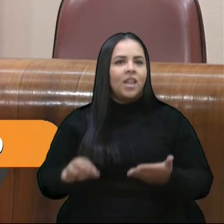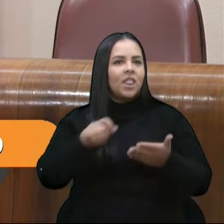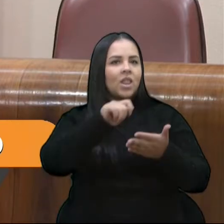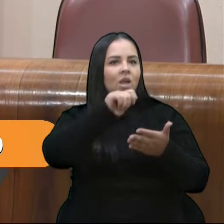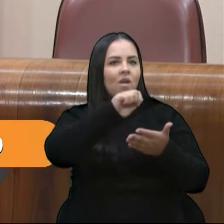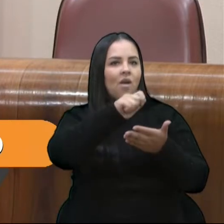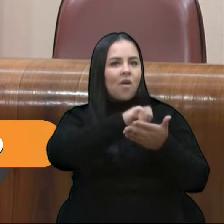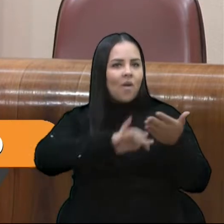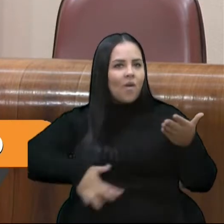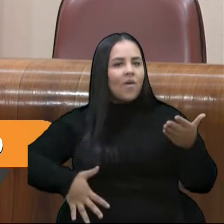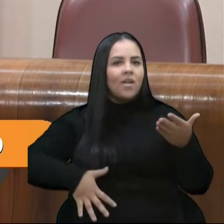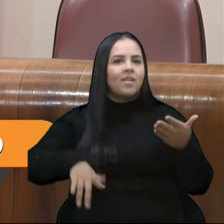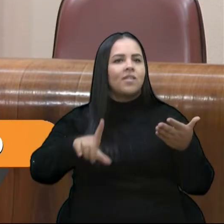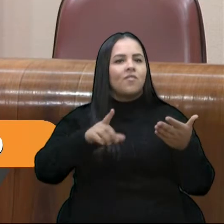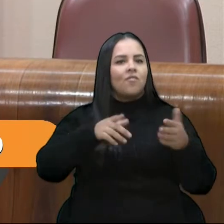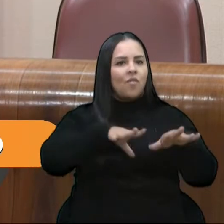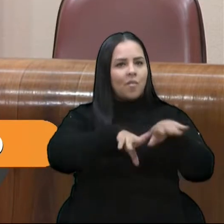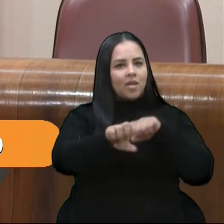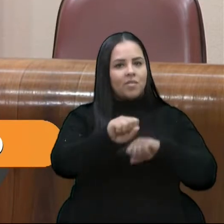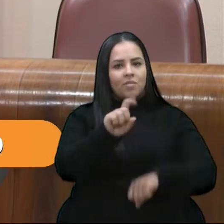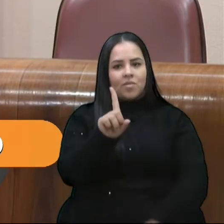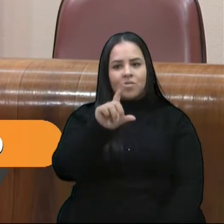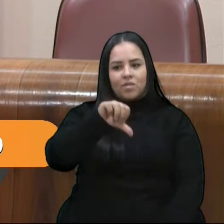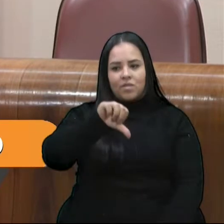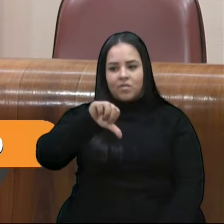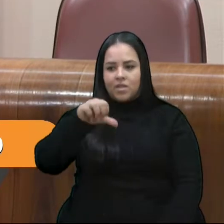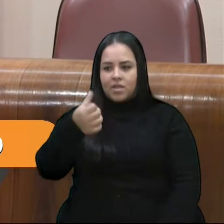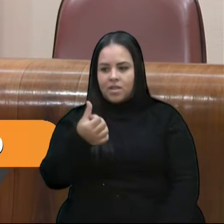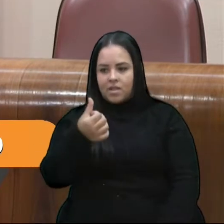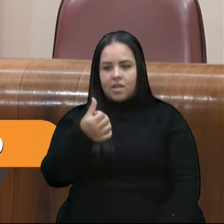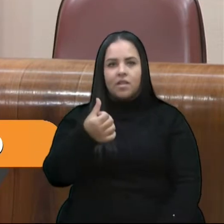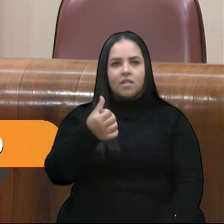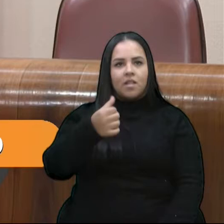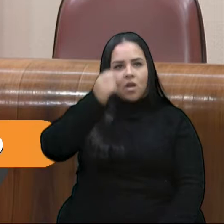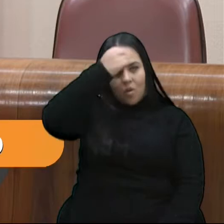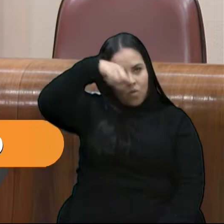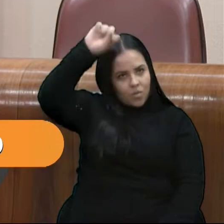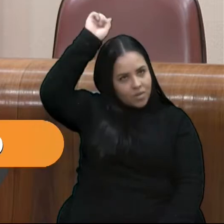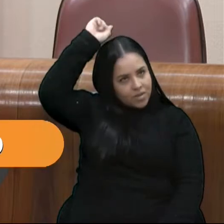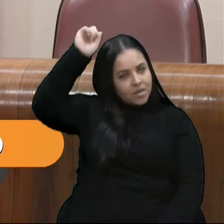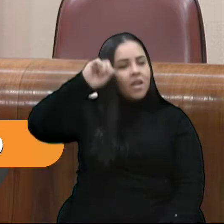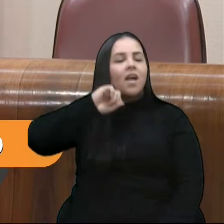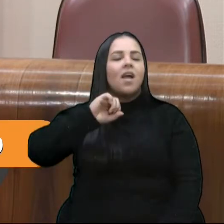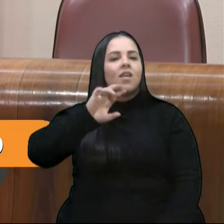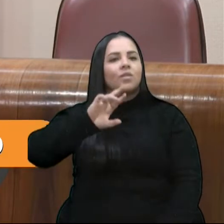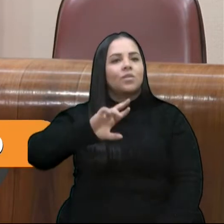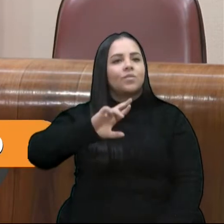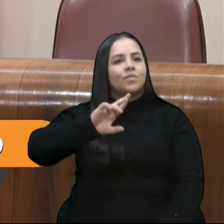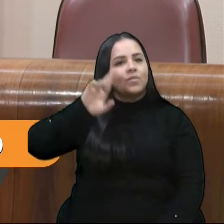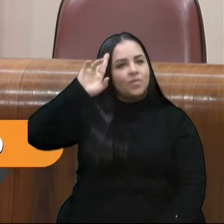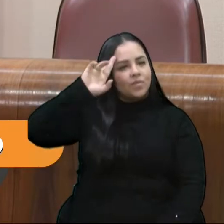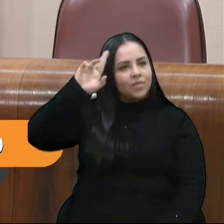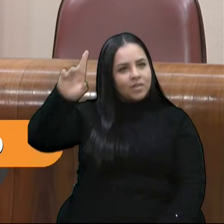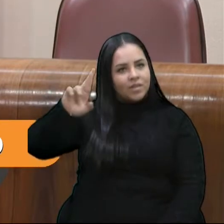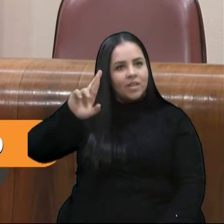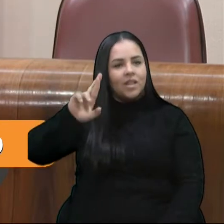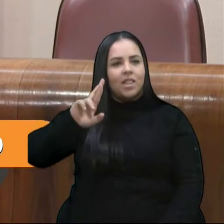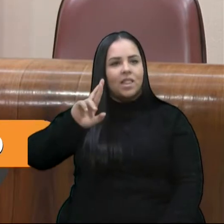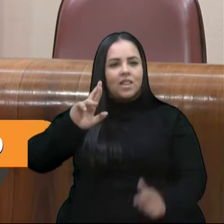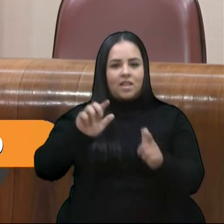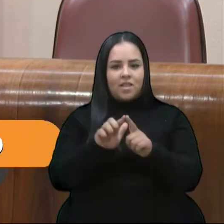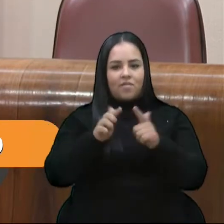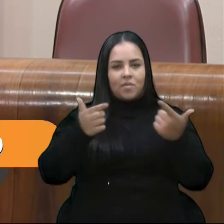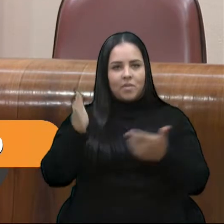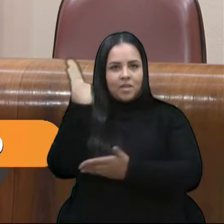em 1996 pela UX, é doutora em literatura brasileira pela Universidade Federal do Rio Grande do